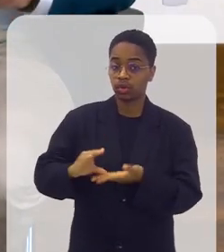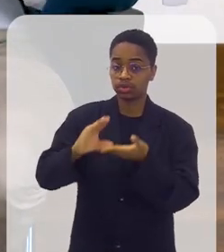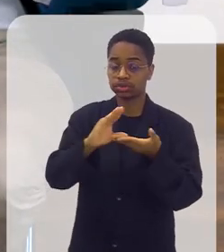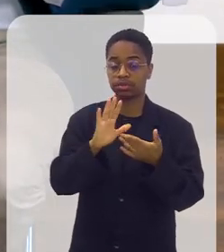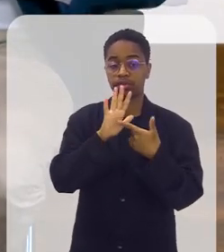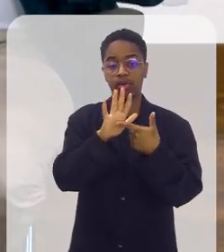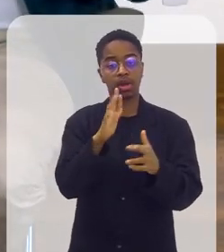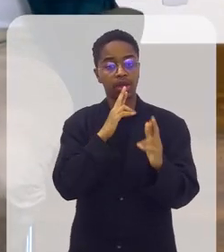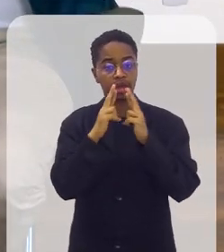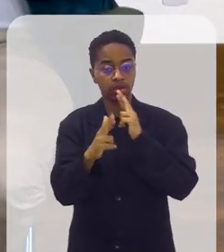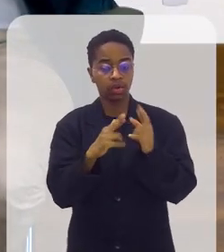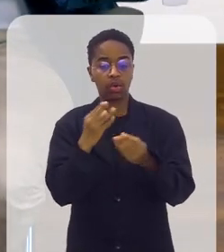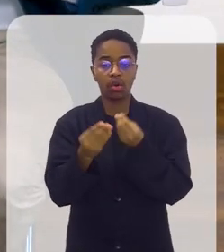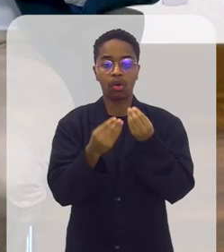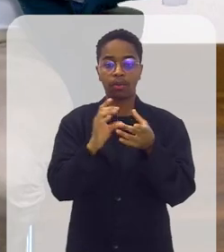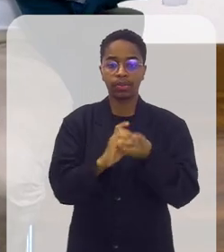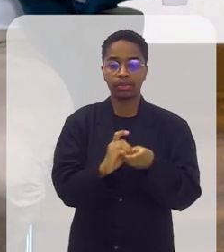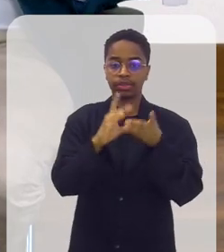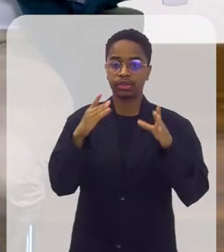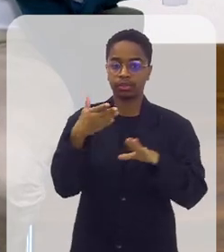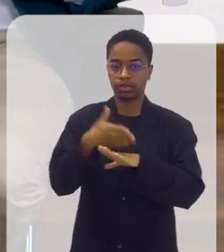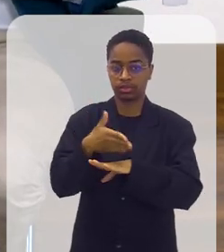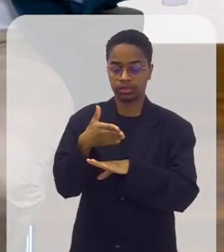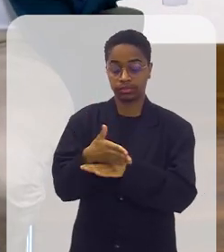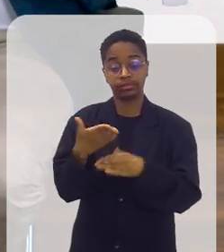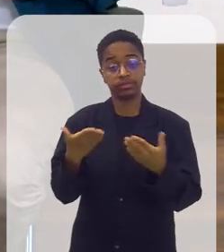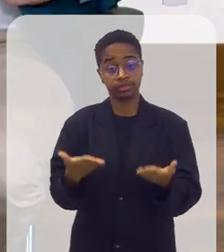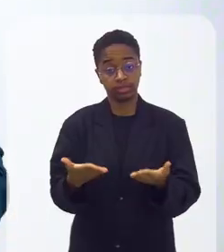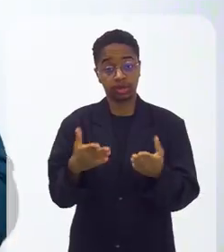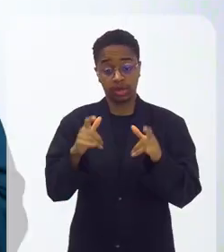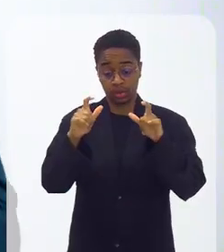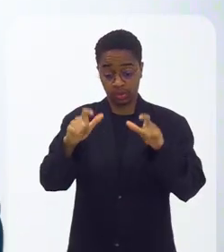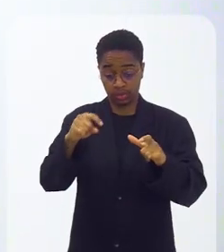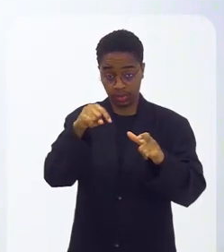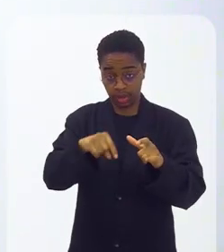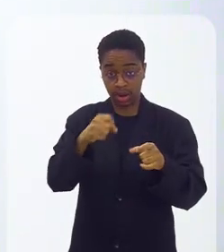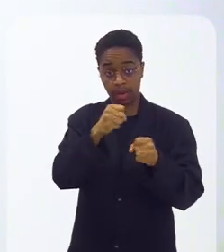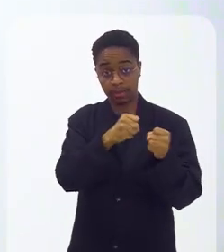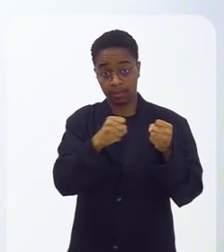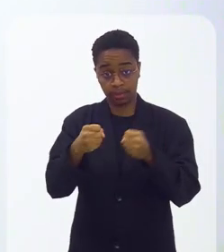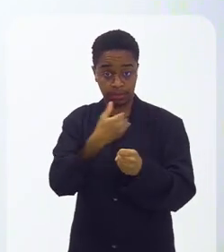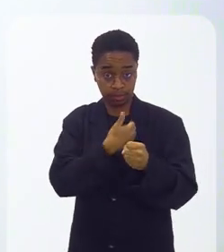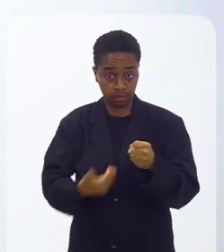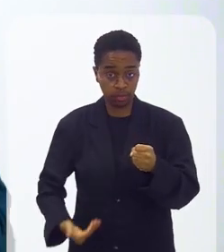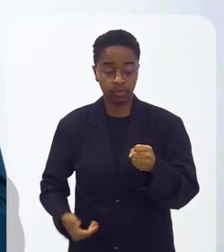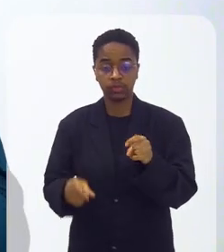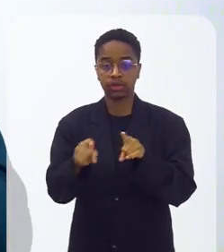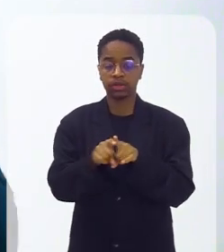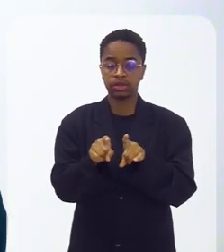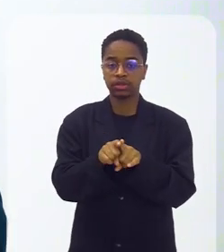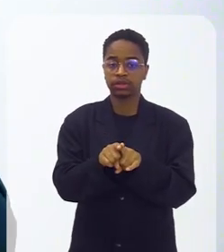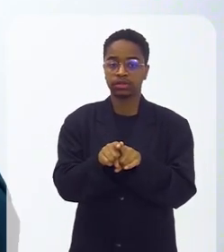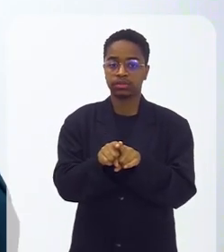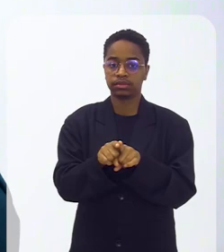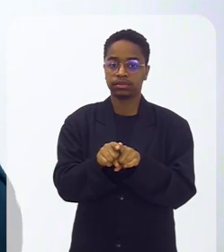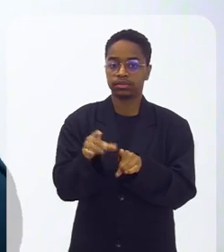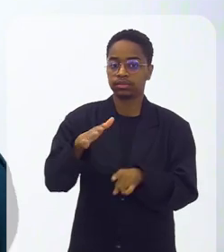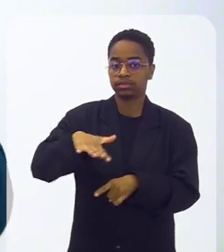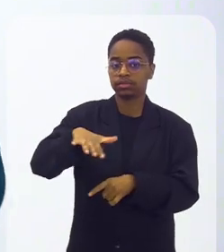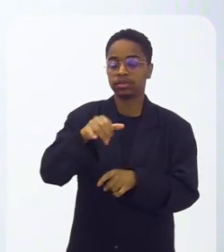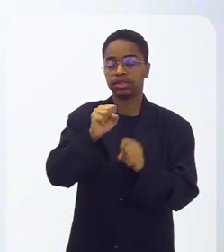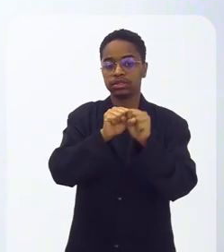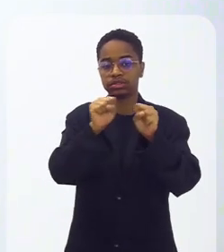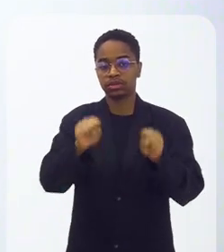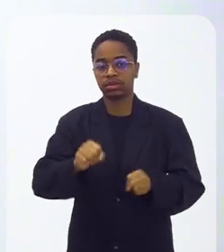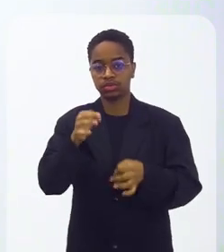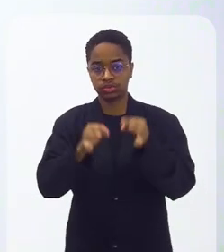se constituem um resultado da democracia participativa. E é nesse espaço que o poder público, na sua dimensão